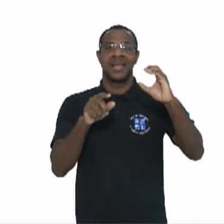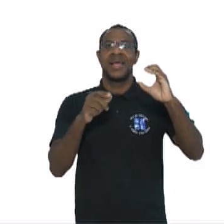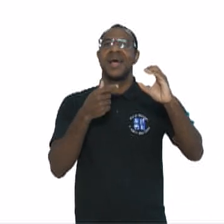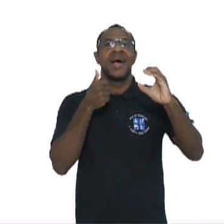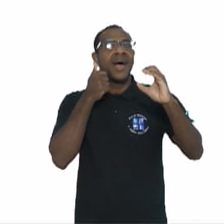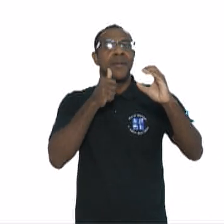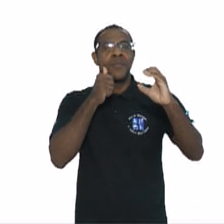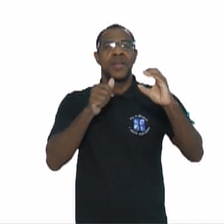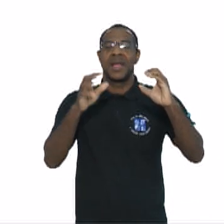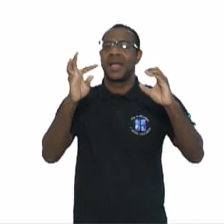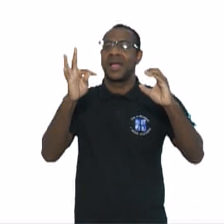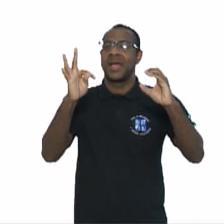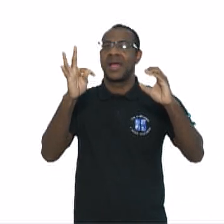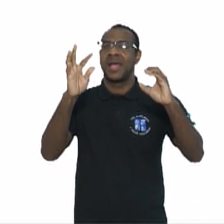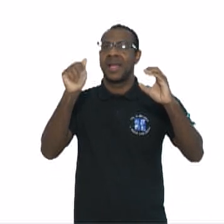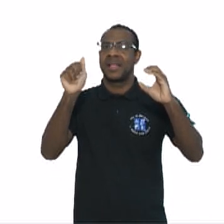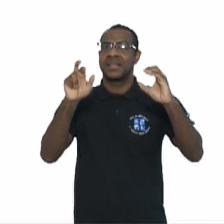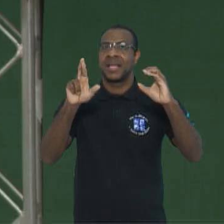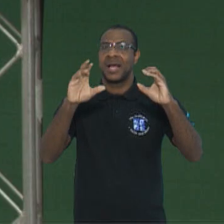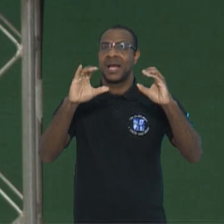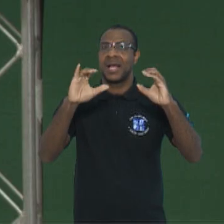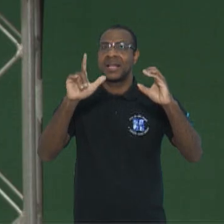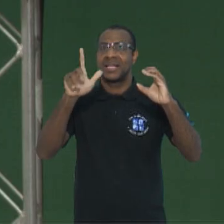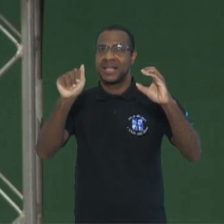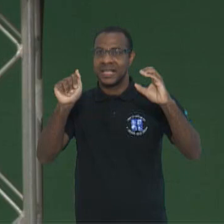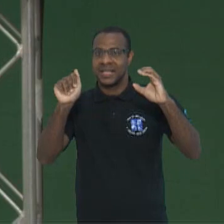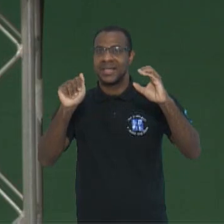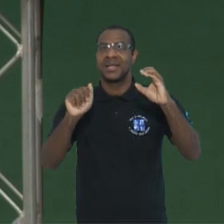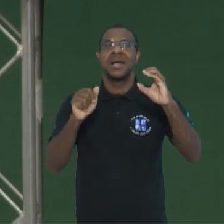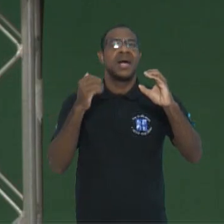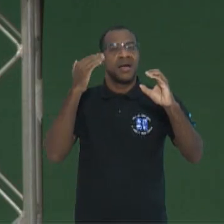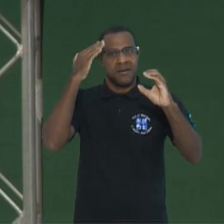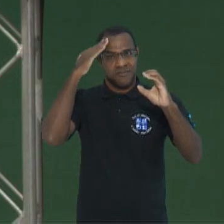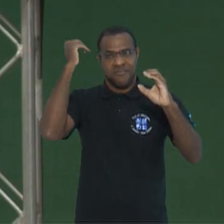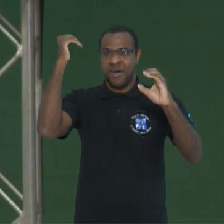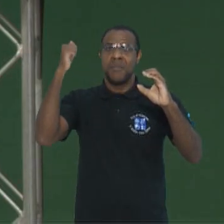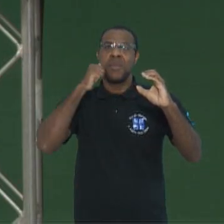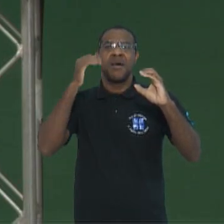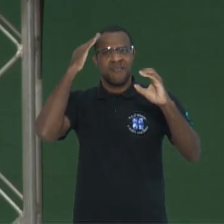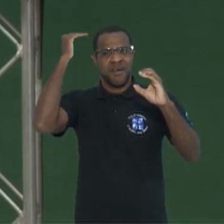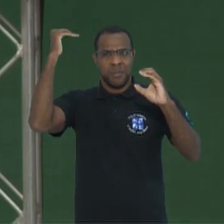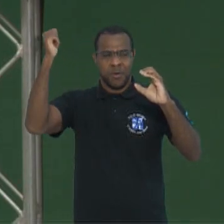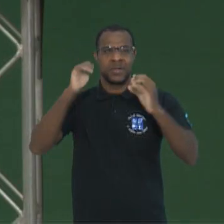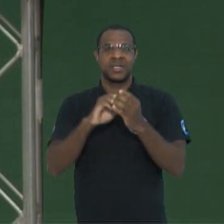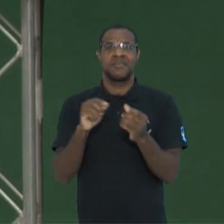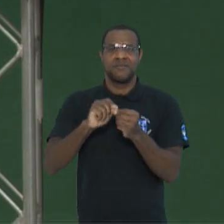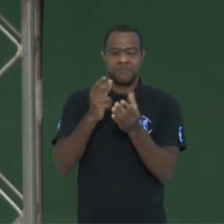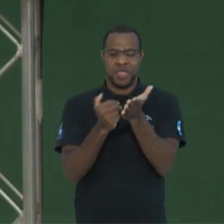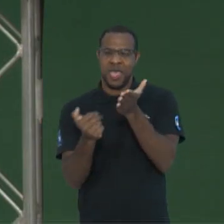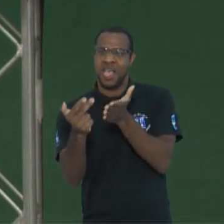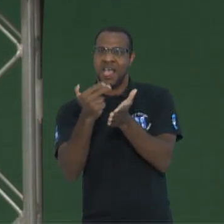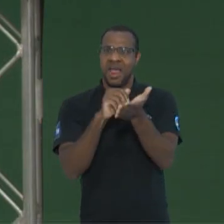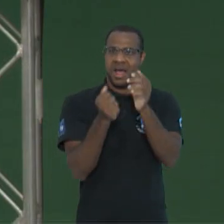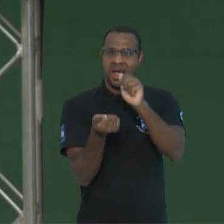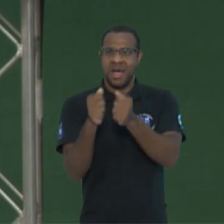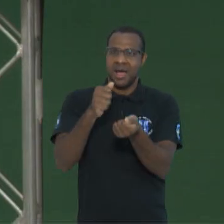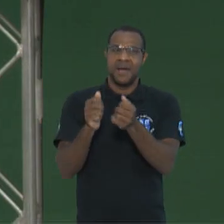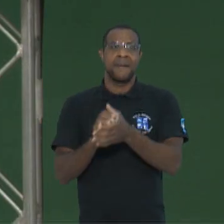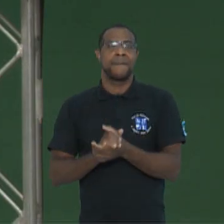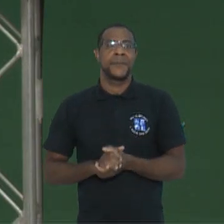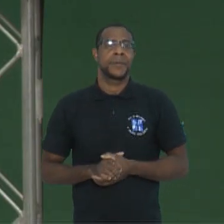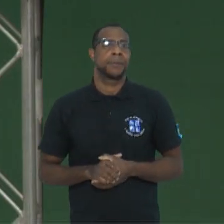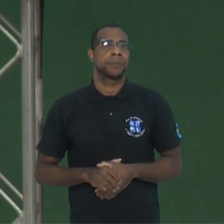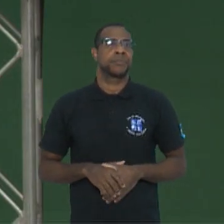com várias obras, vários trabalhos dentro do período da arte moderna aqui no Brasil. George Martin, escritor,